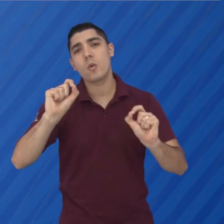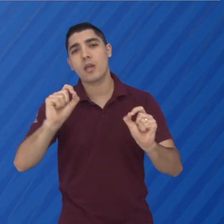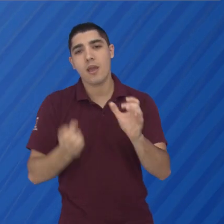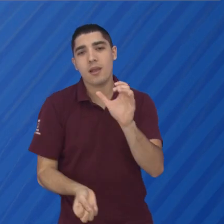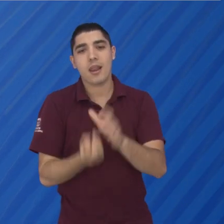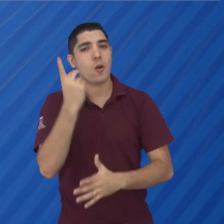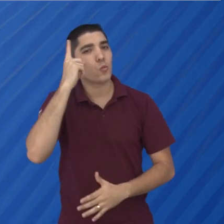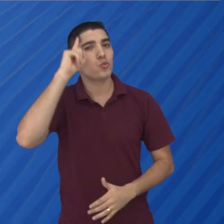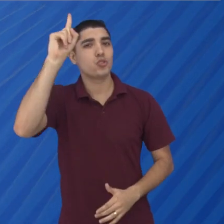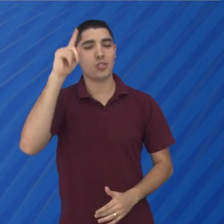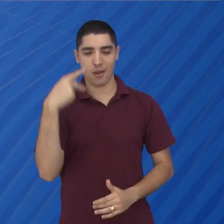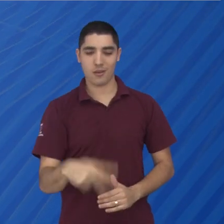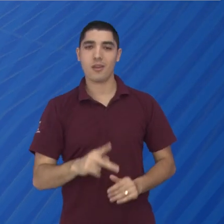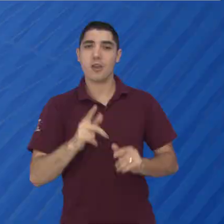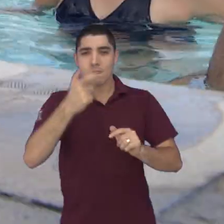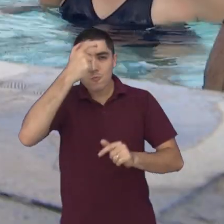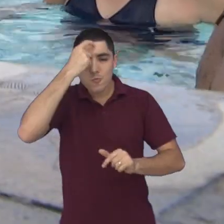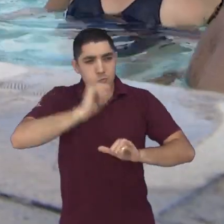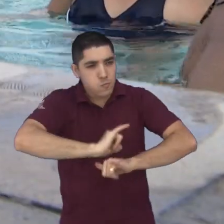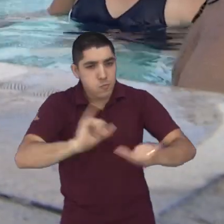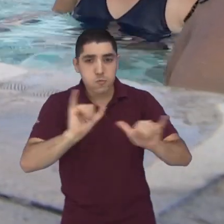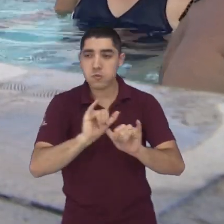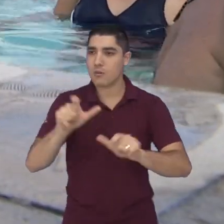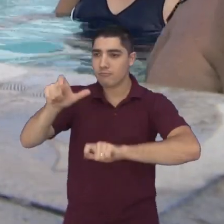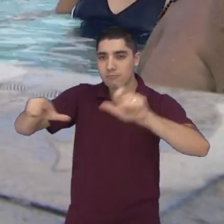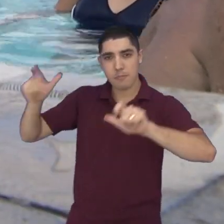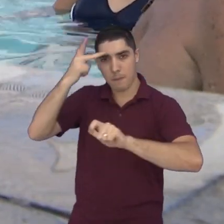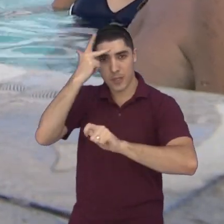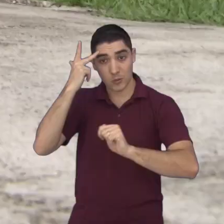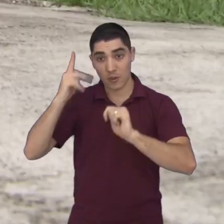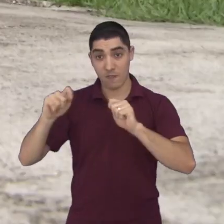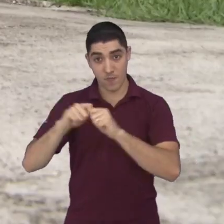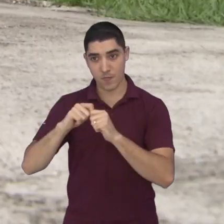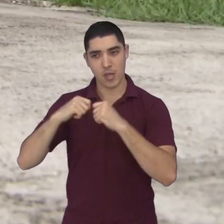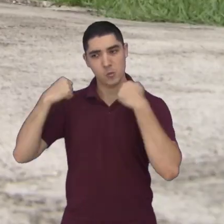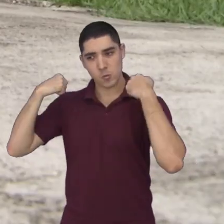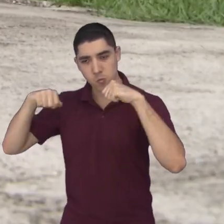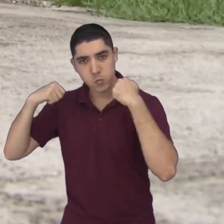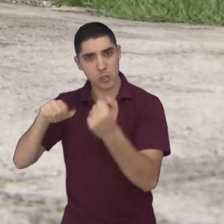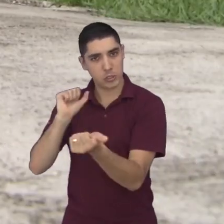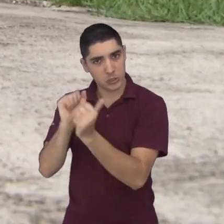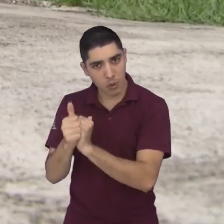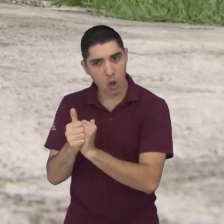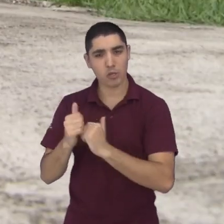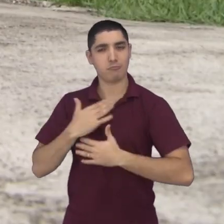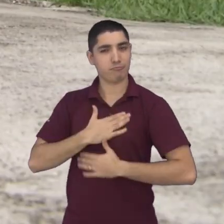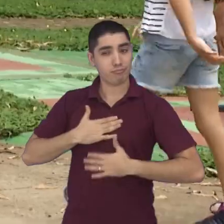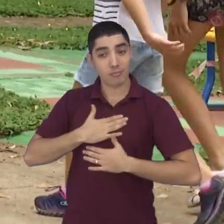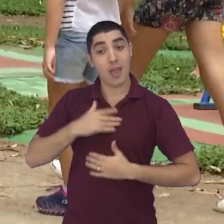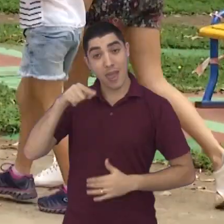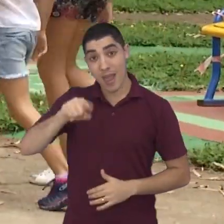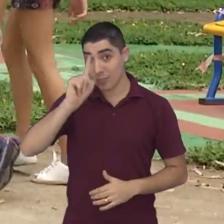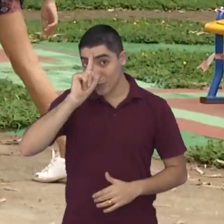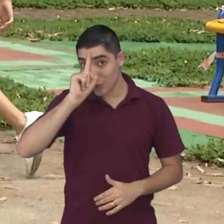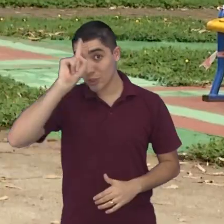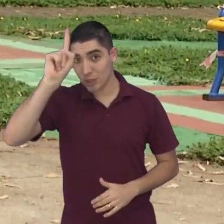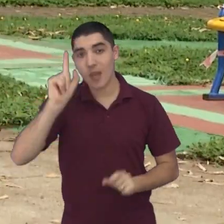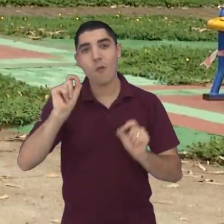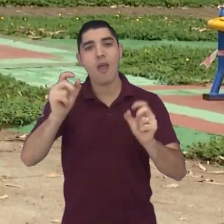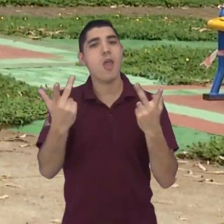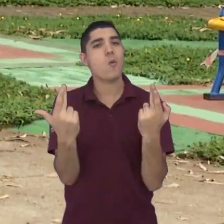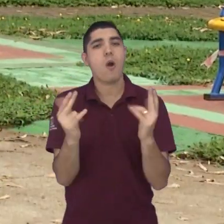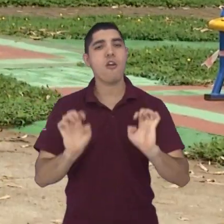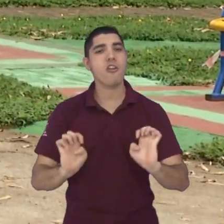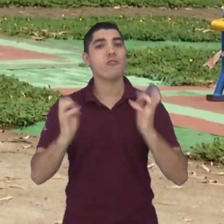cria na cidade o fitness Day a ideia ideia é reunir moradores em atividades esportivas e de lazer o fitness Day